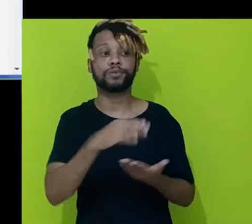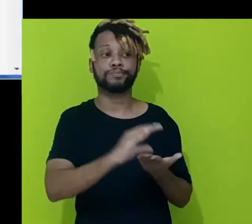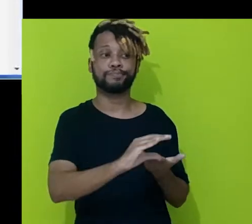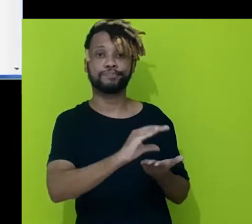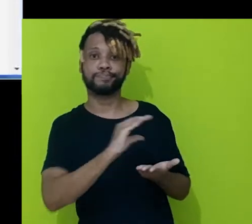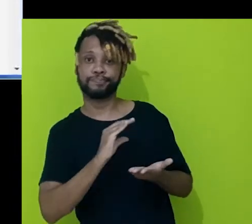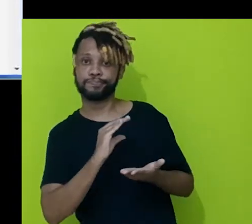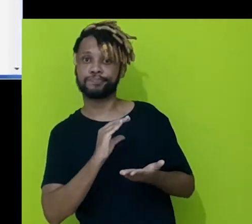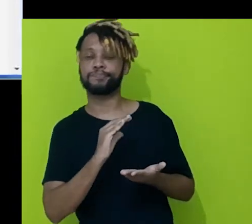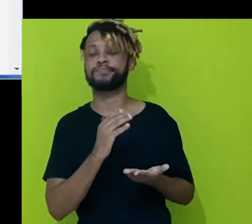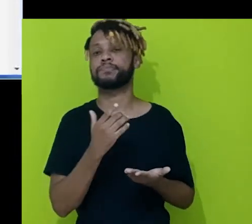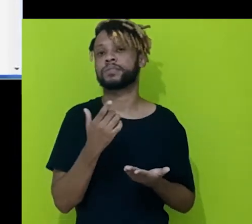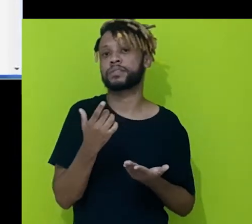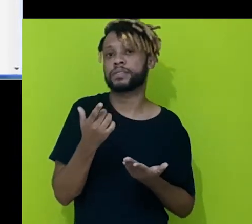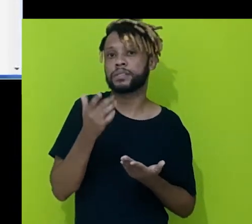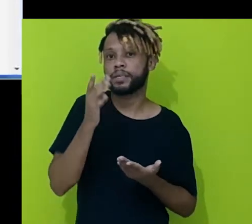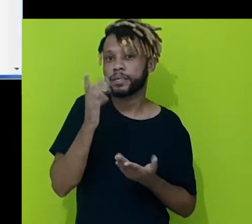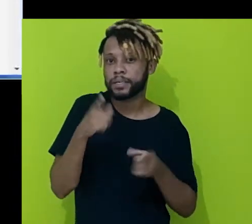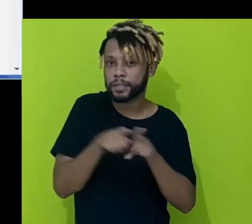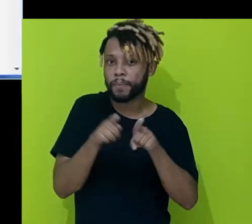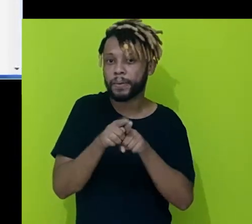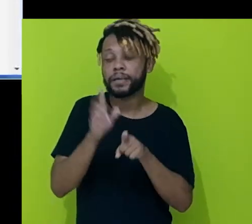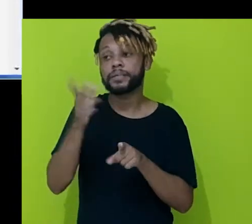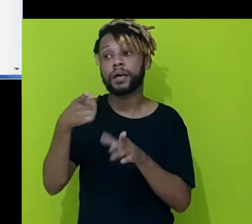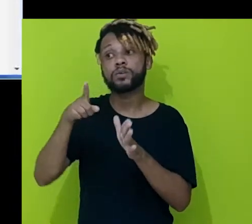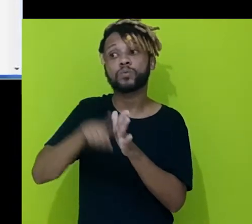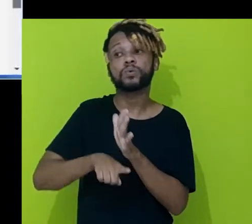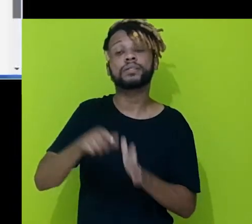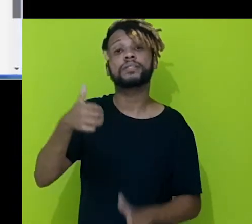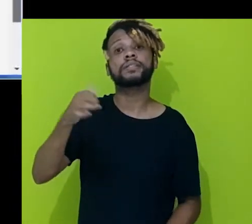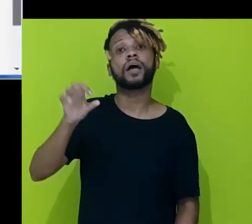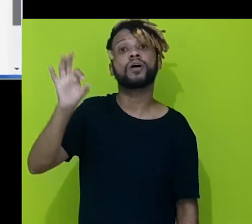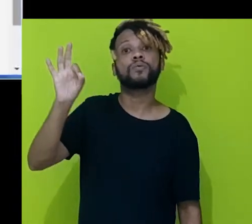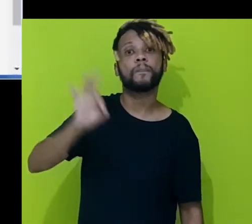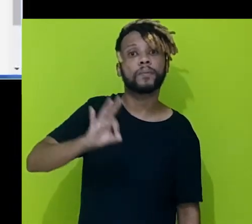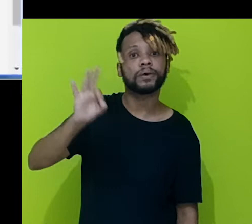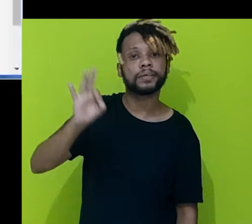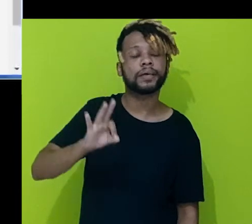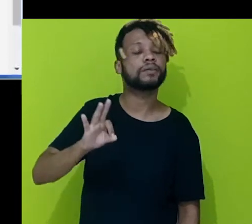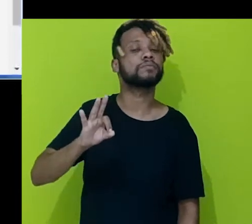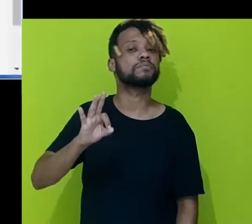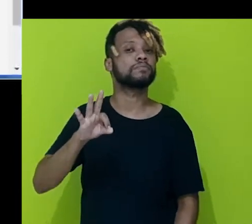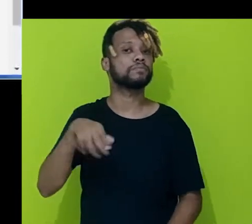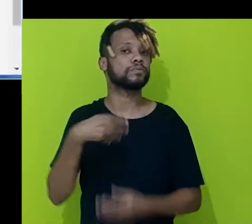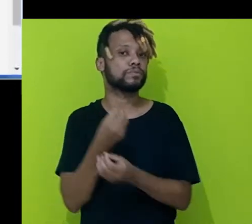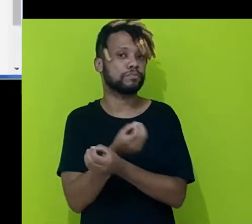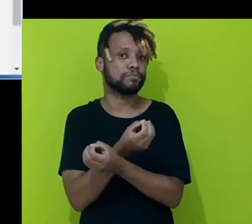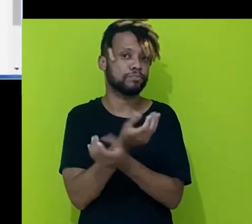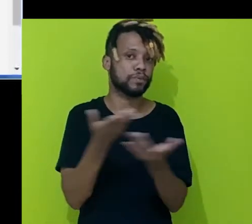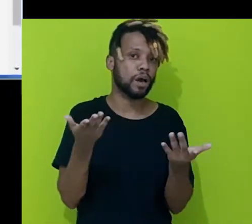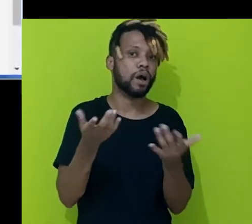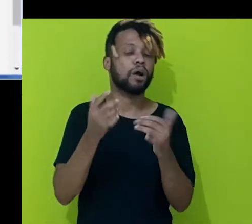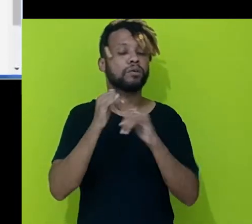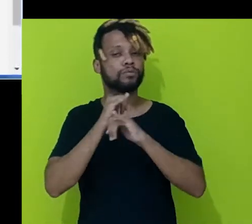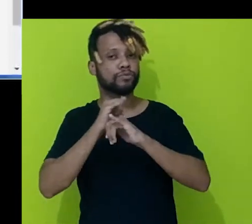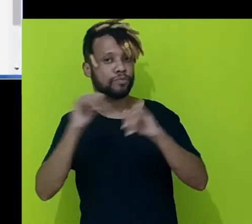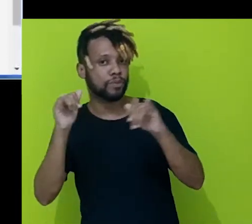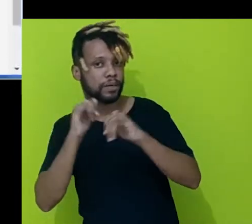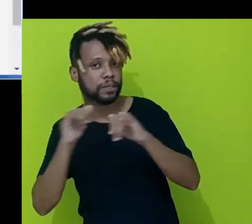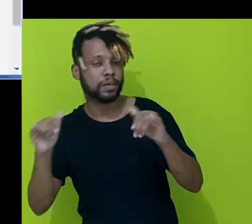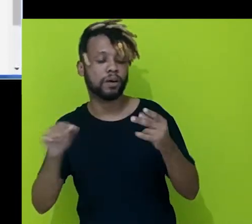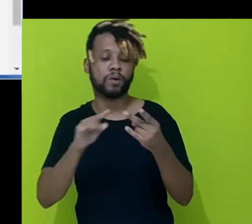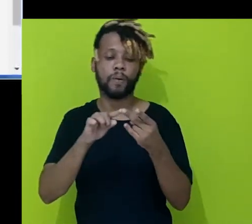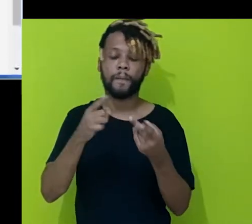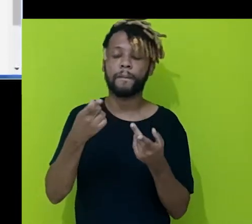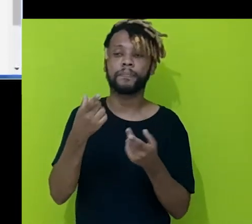esse valor e ele já separa 10% para distribuição e divulgação, 10% para o